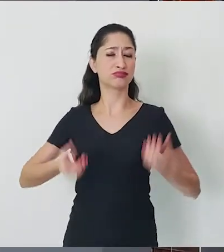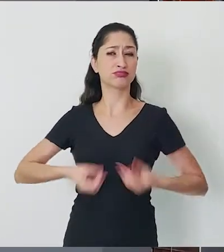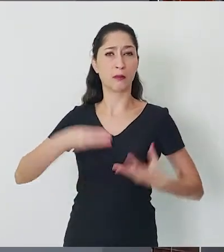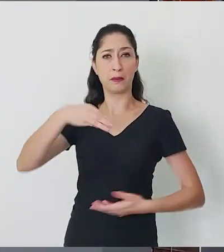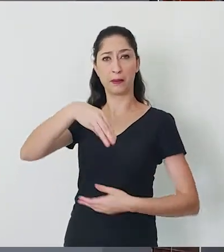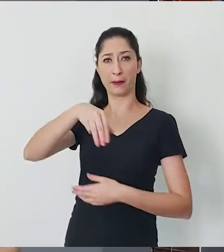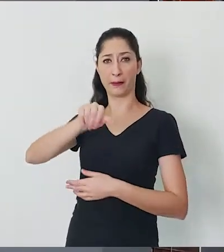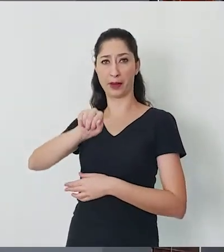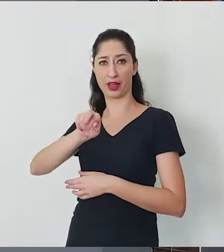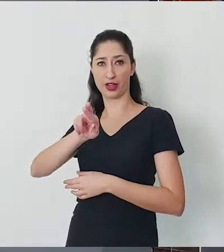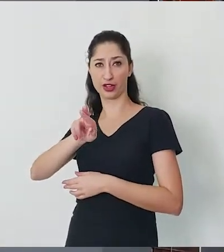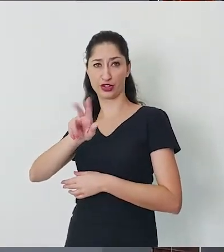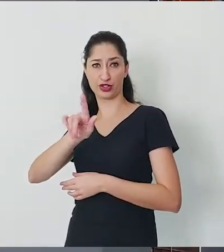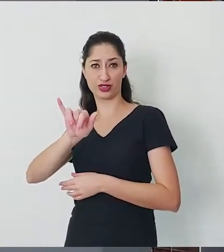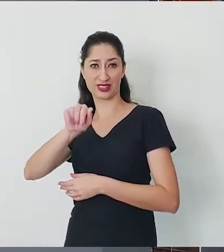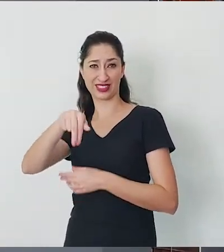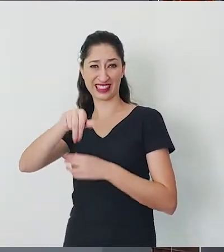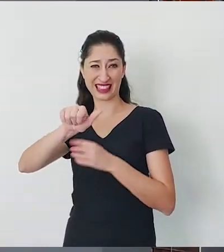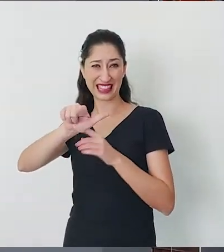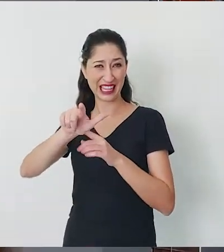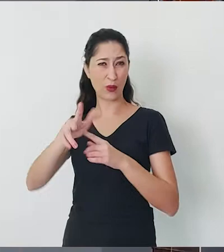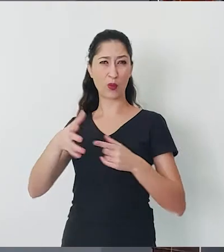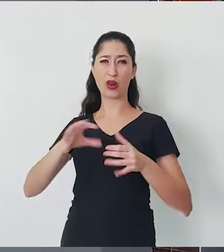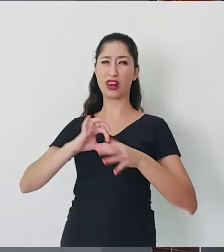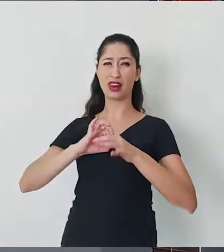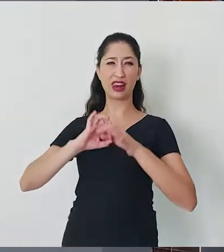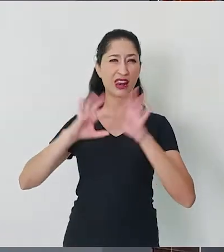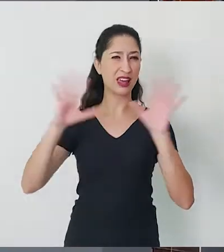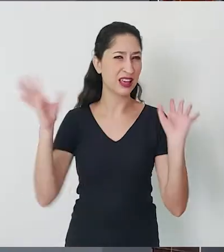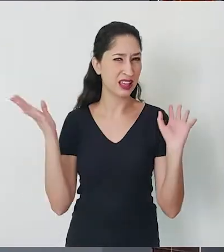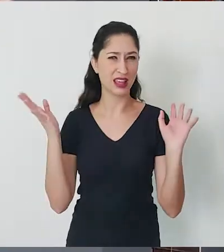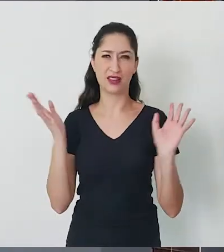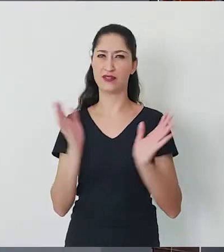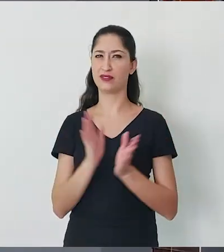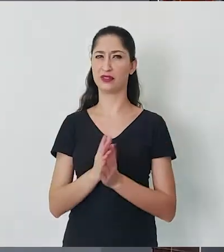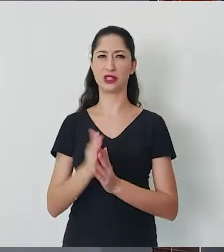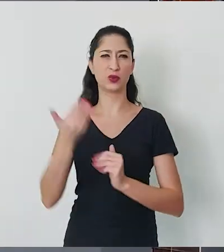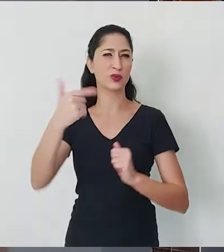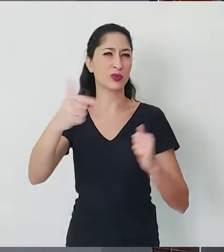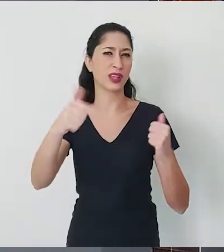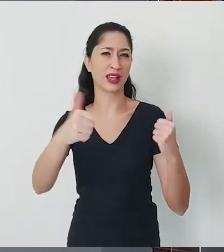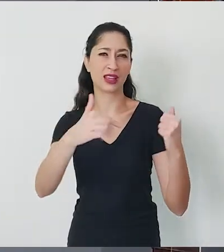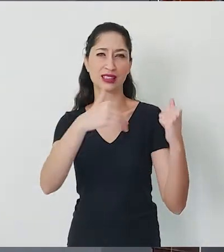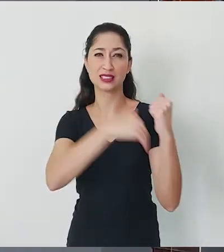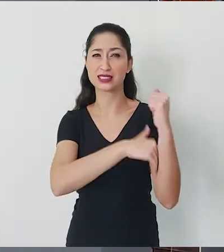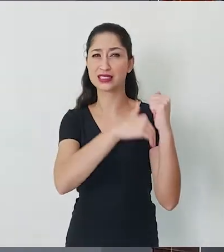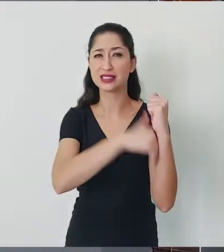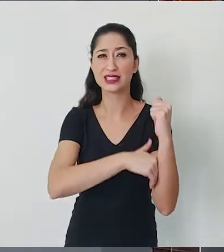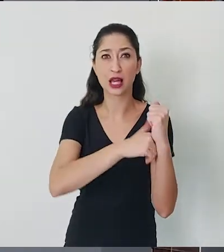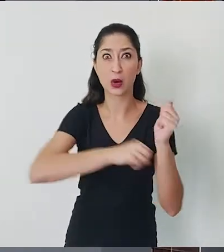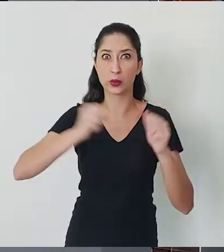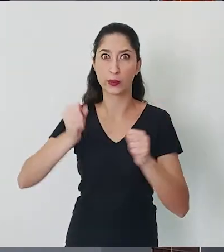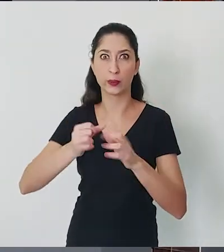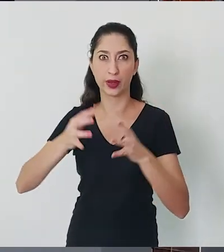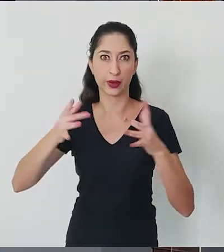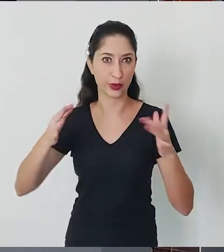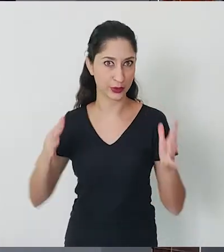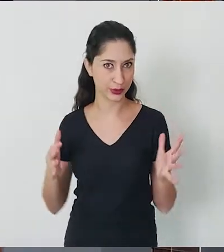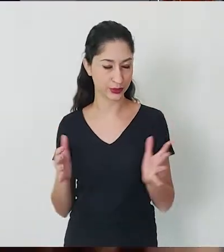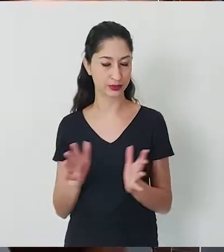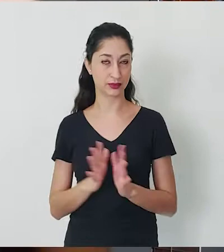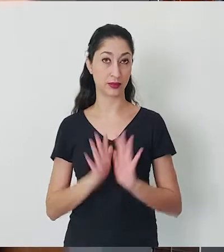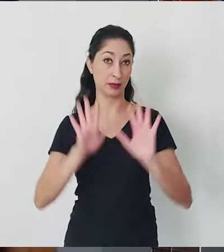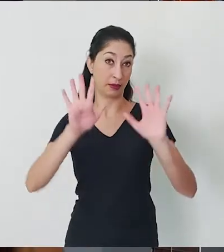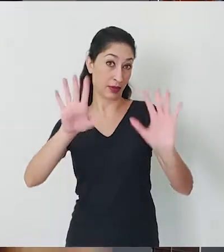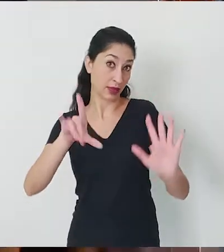é solta, então não tem nada disso de fórmula, nem segredinho mágico para eu te ensinar a escrever uma poesia